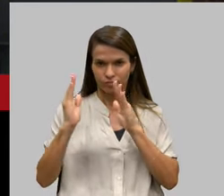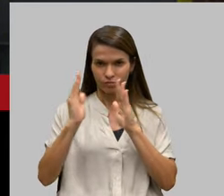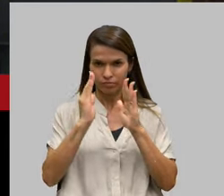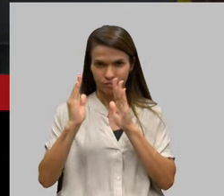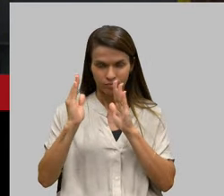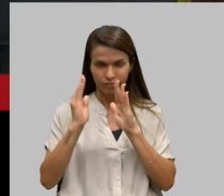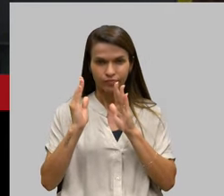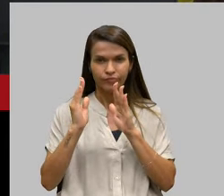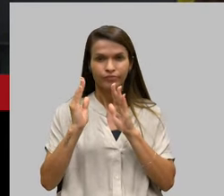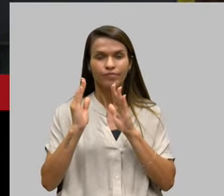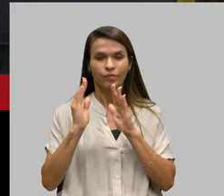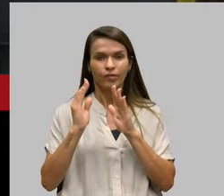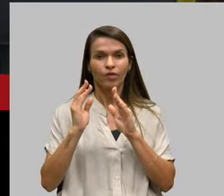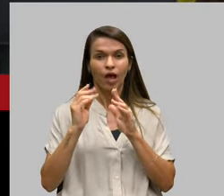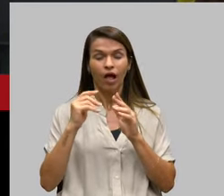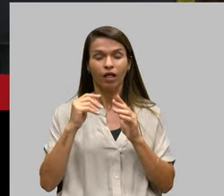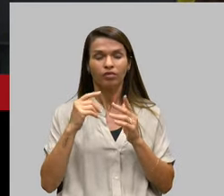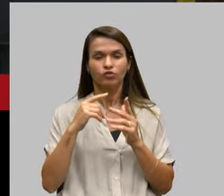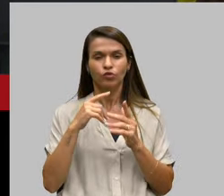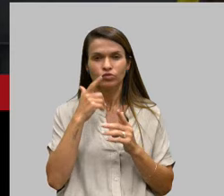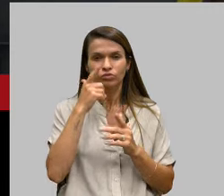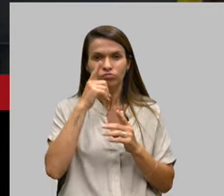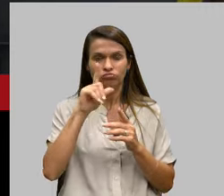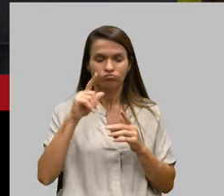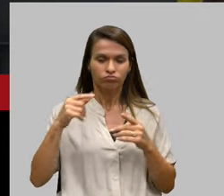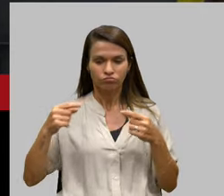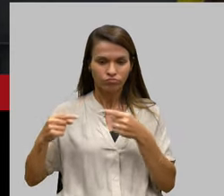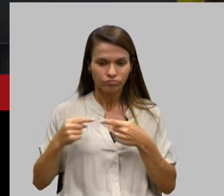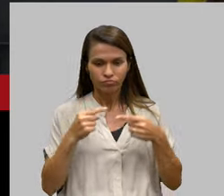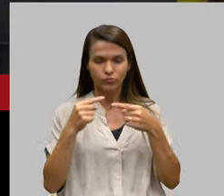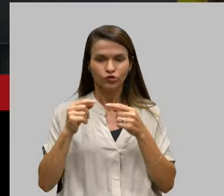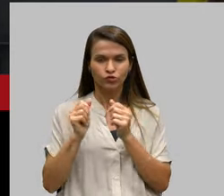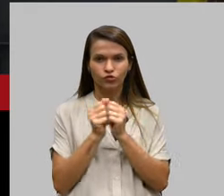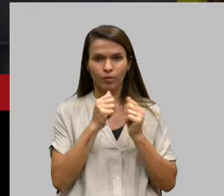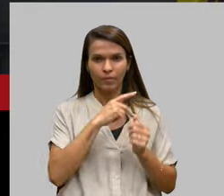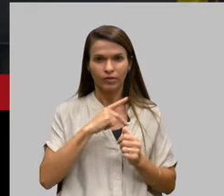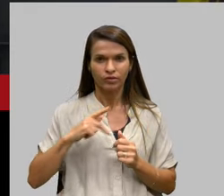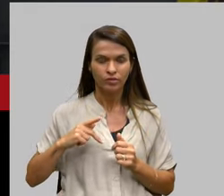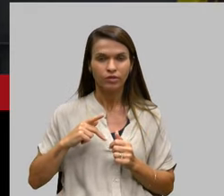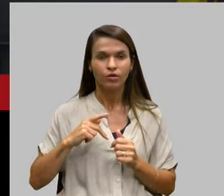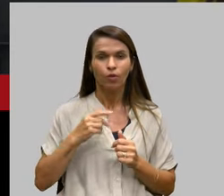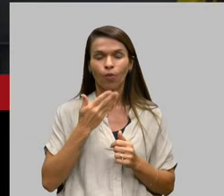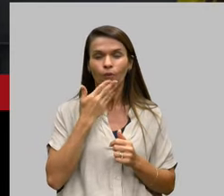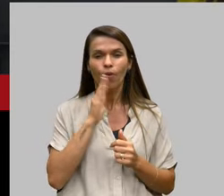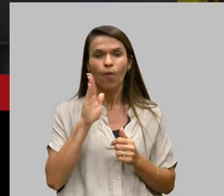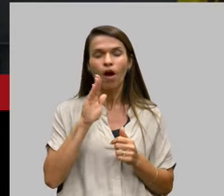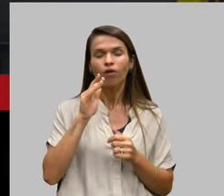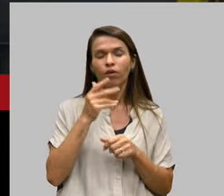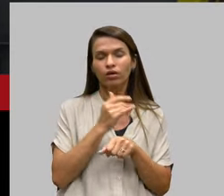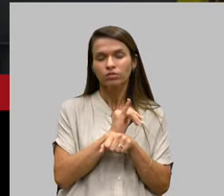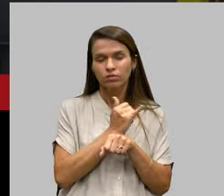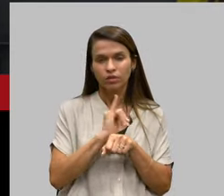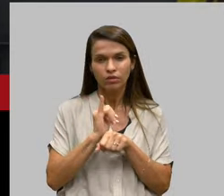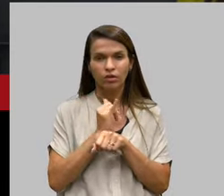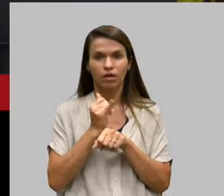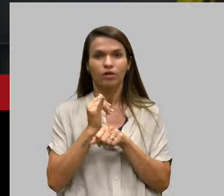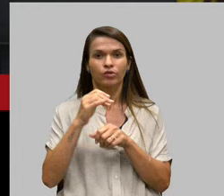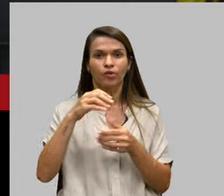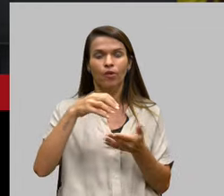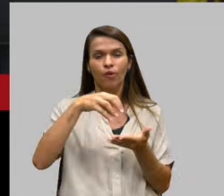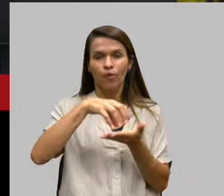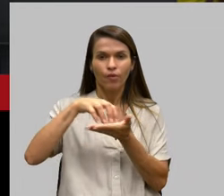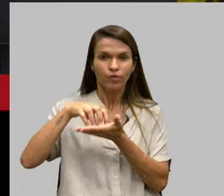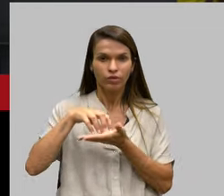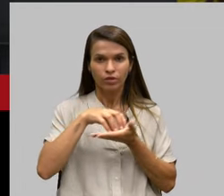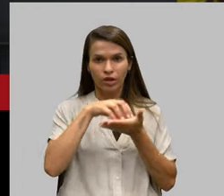suspenso até a gente junto com a mgi lá com com a presidência da república estabelecer qual que vai ser a estratégia da unidade a nova estratégia